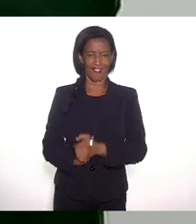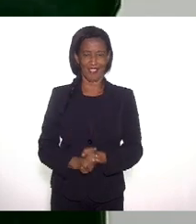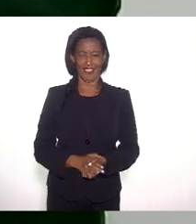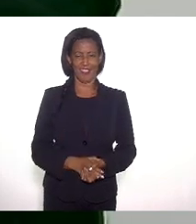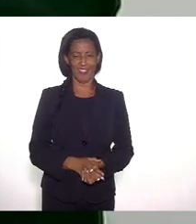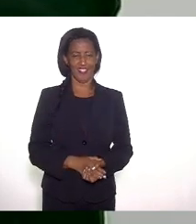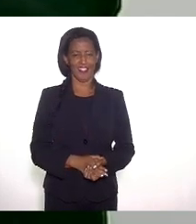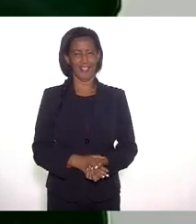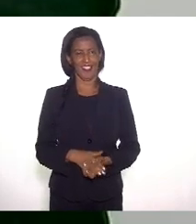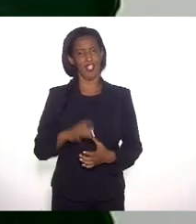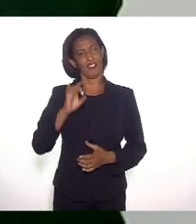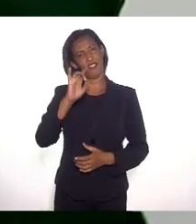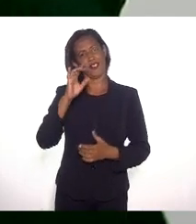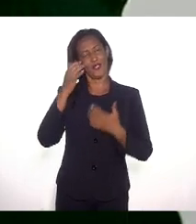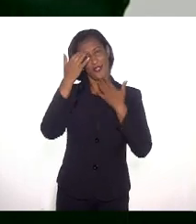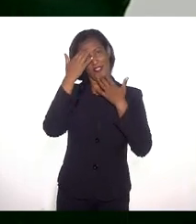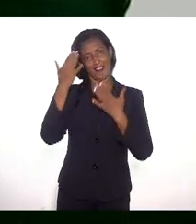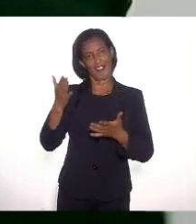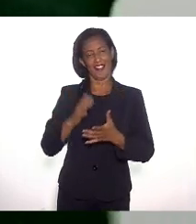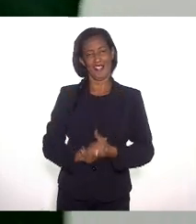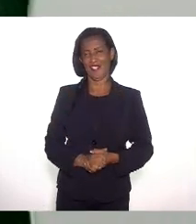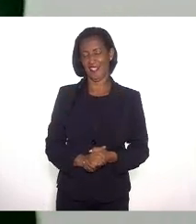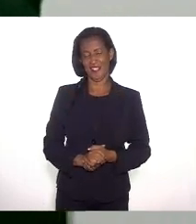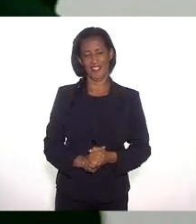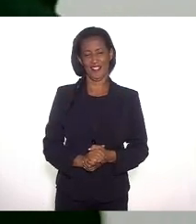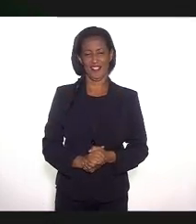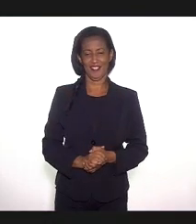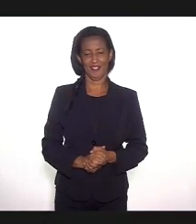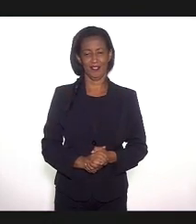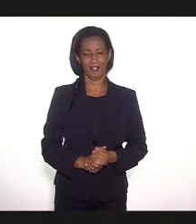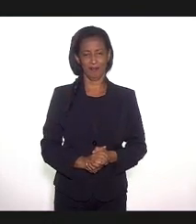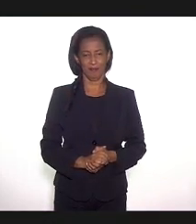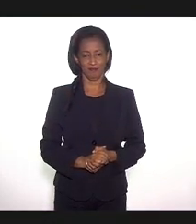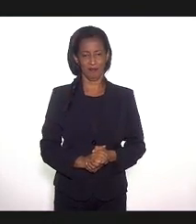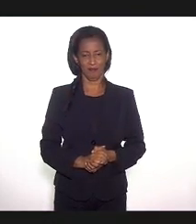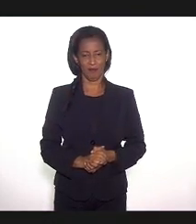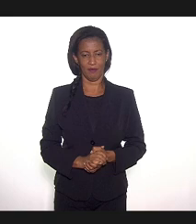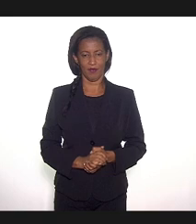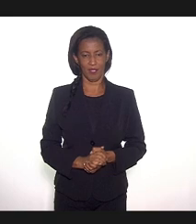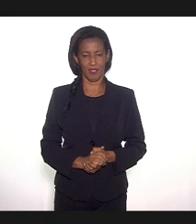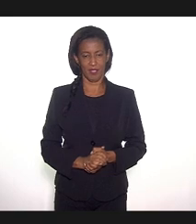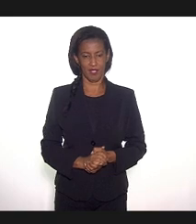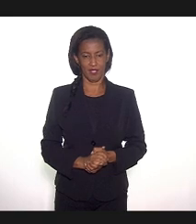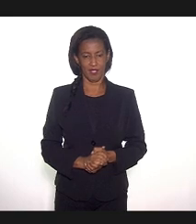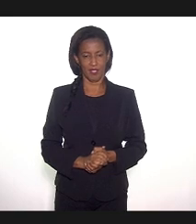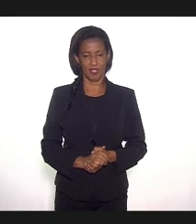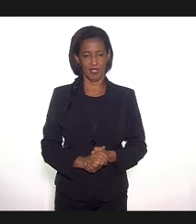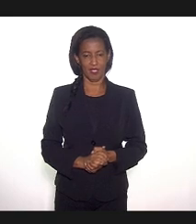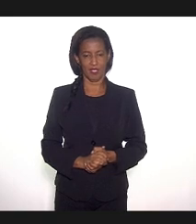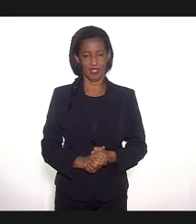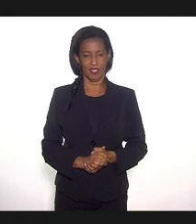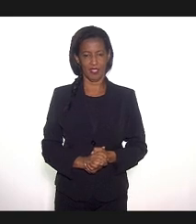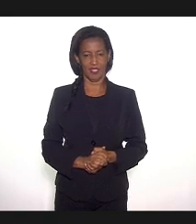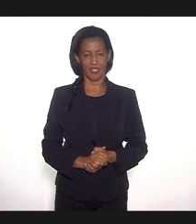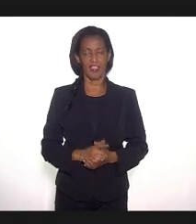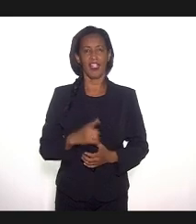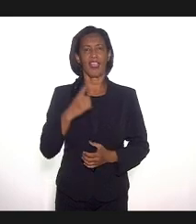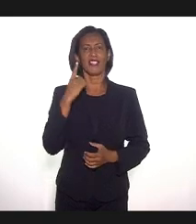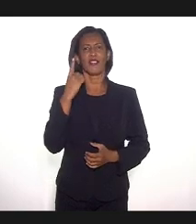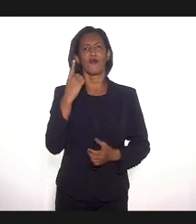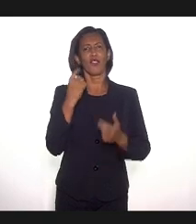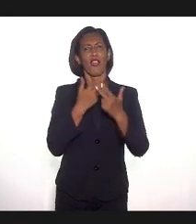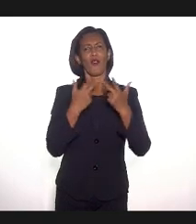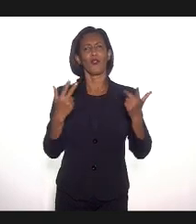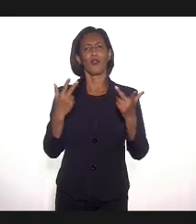absolutamente agradeci ficando onde fiquei. Olha, como eu gostei, essa foi a única que eu gostei do Márcio ter perdido, porque